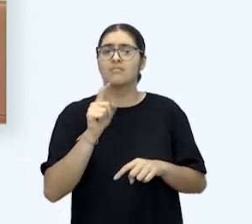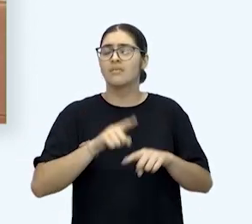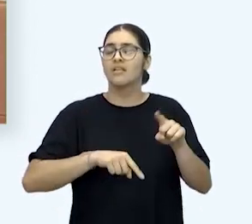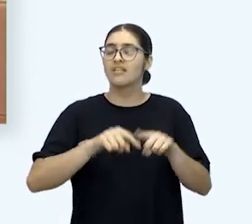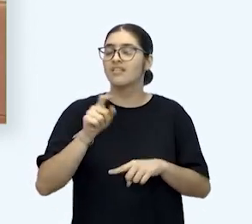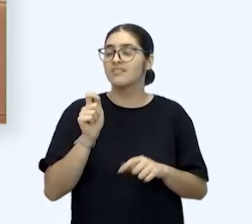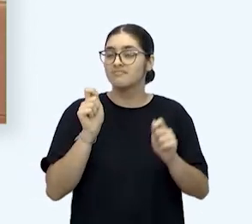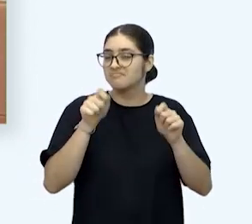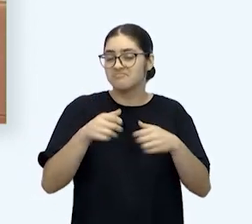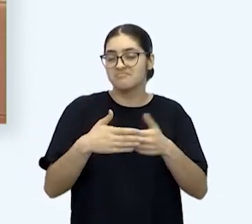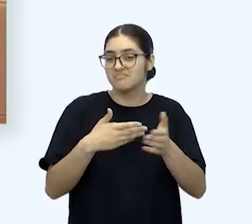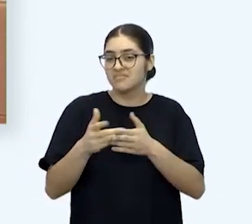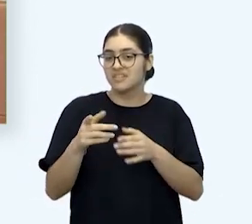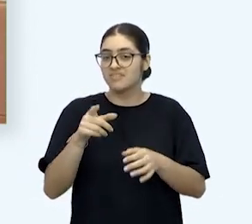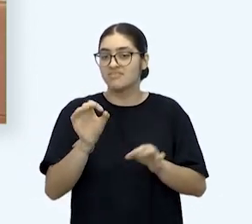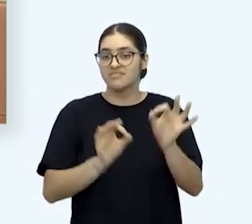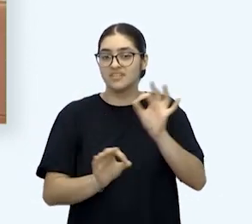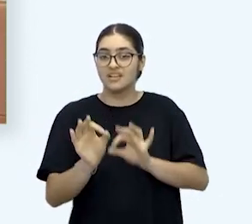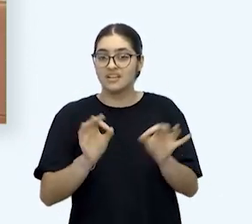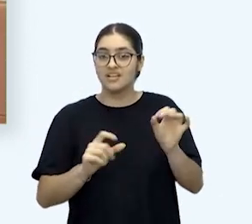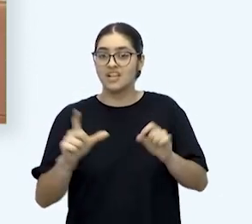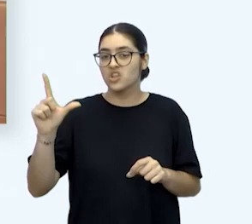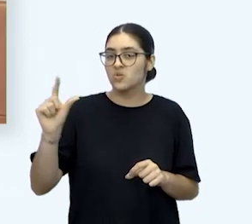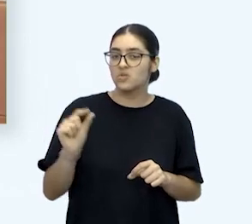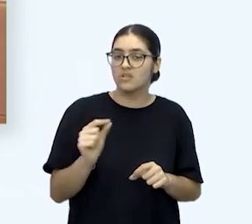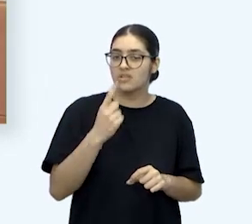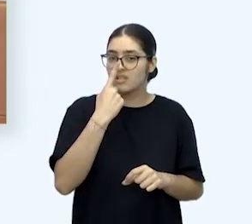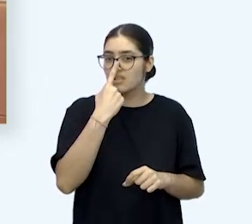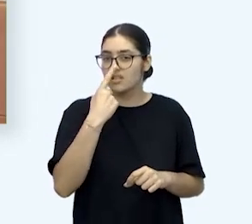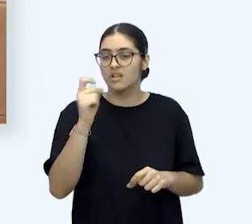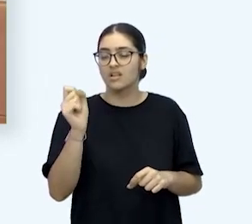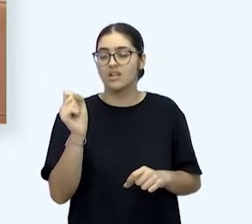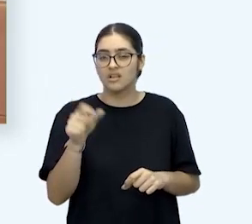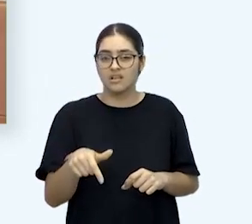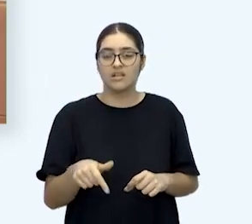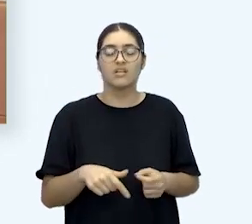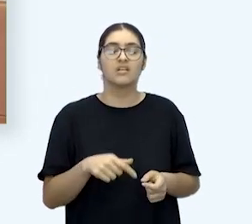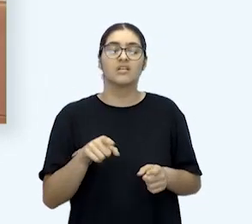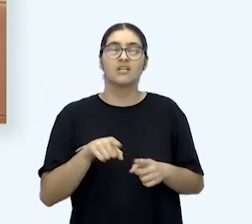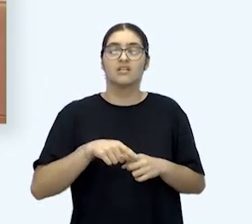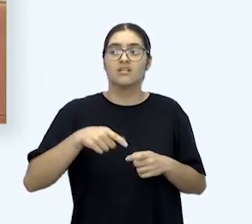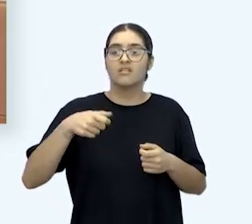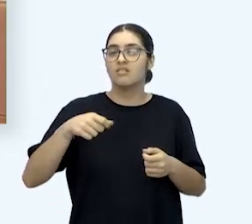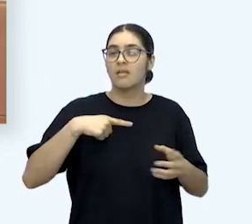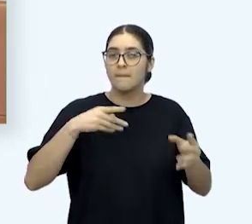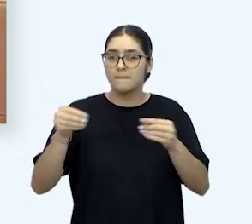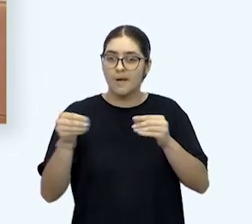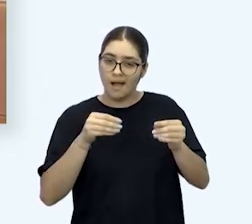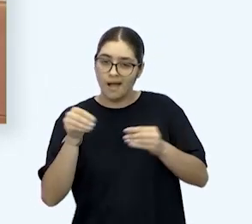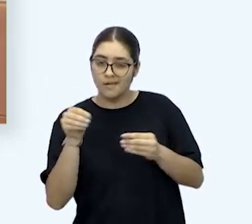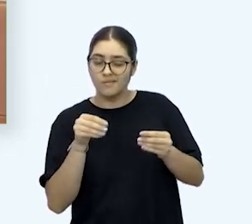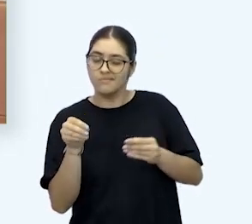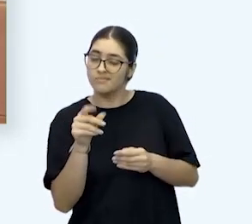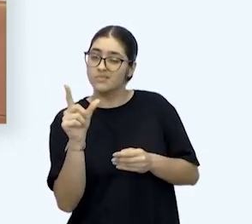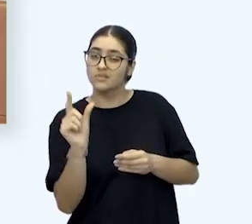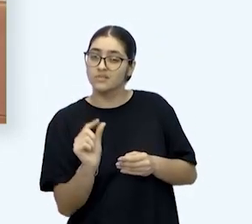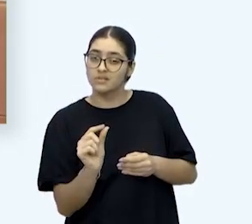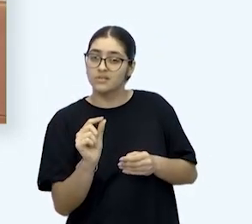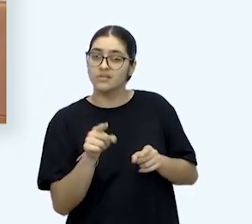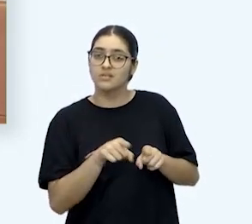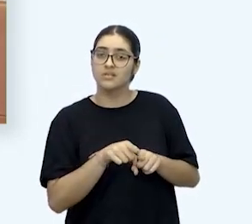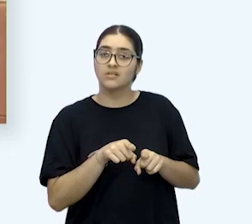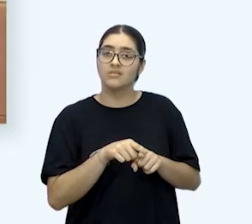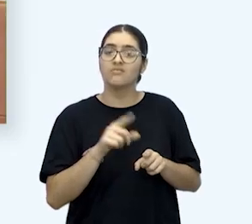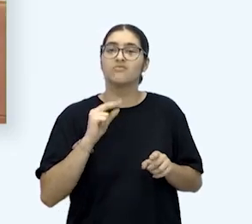e criarem uma grande corrente pela redução de lixo, pela redução de uso de embalagens e pela redução da exploração dos